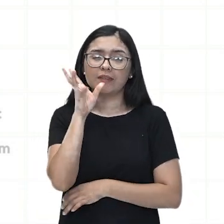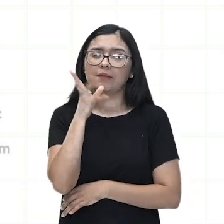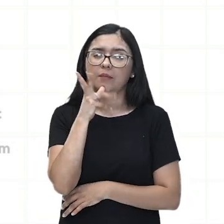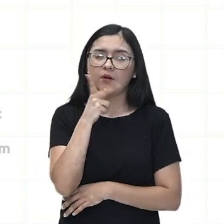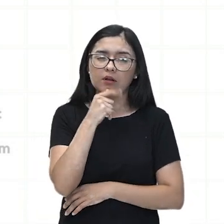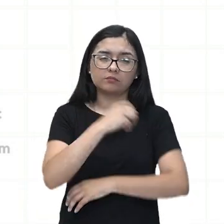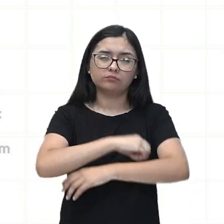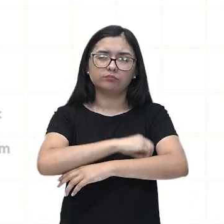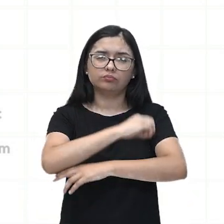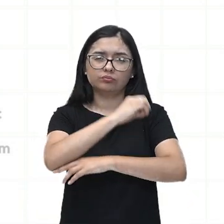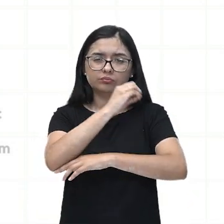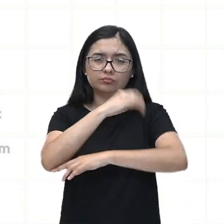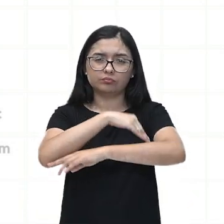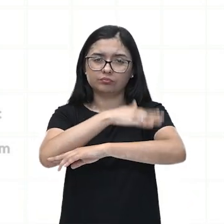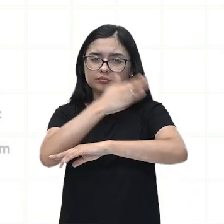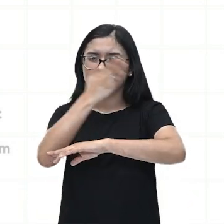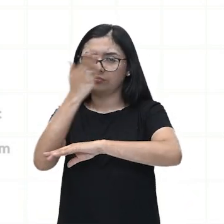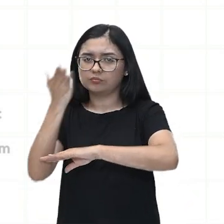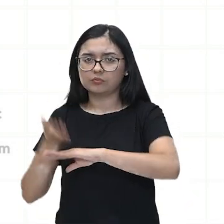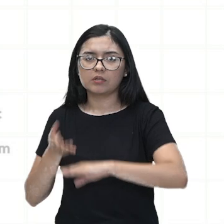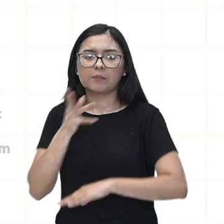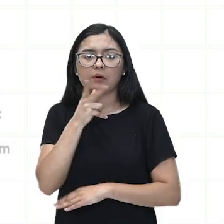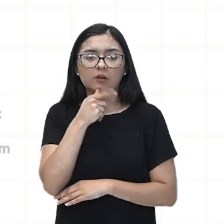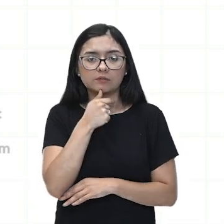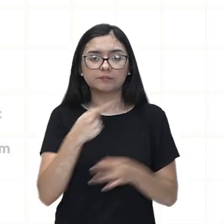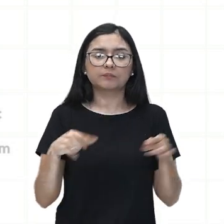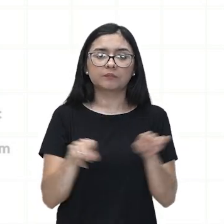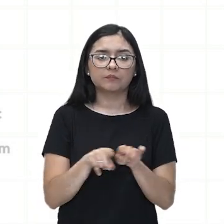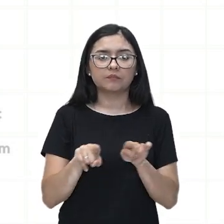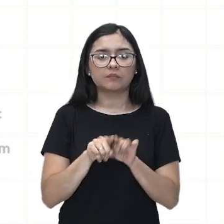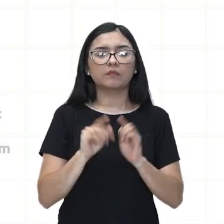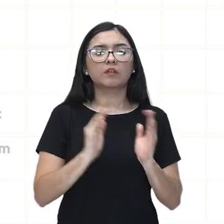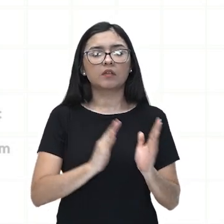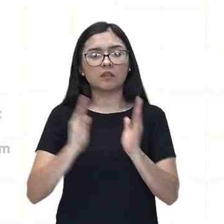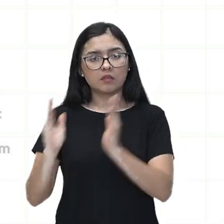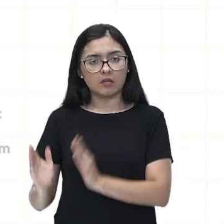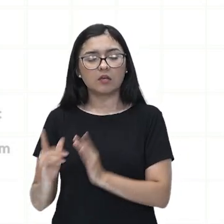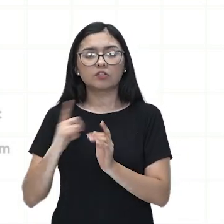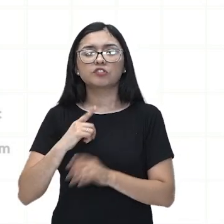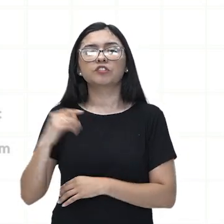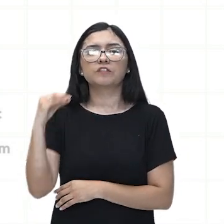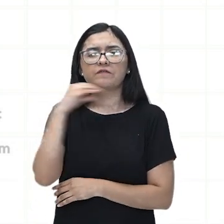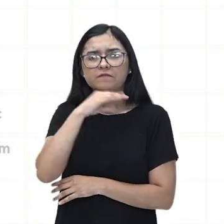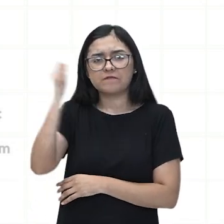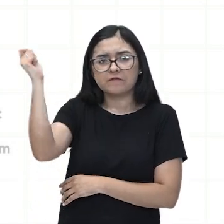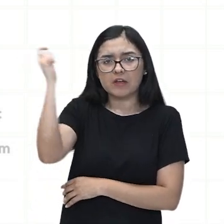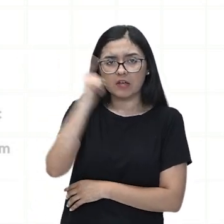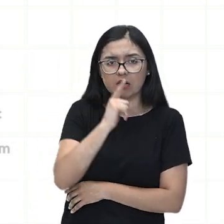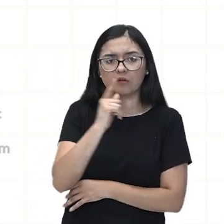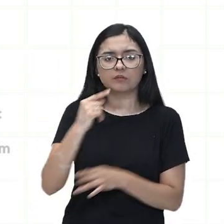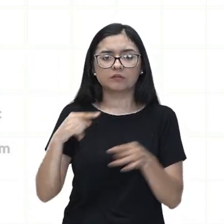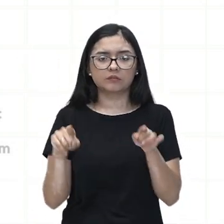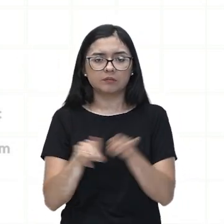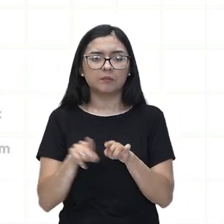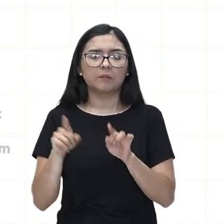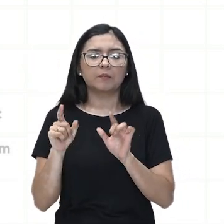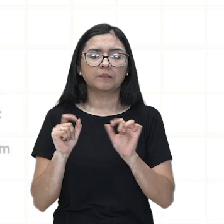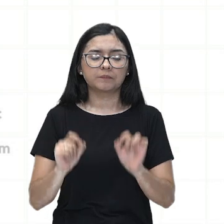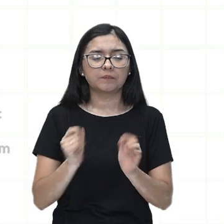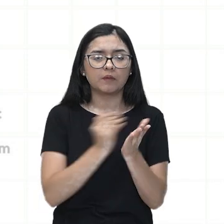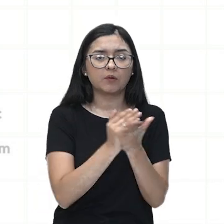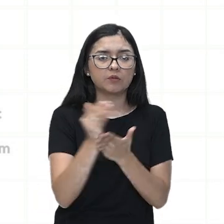longos. E nós temos o solstício de verão, que demarca ali